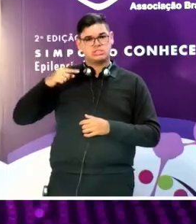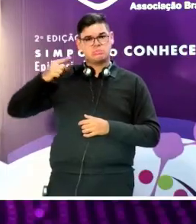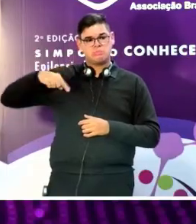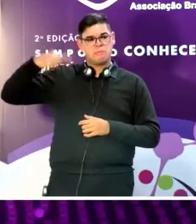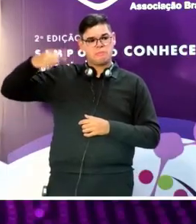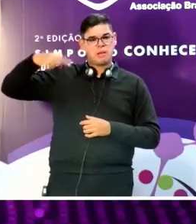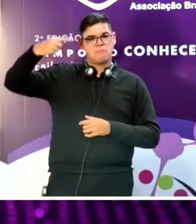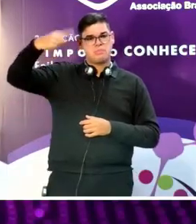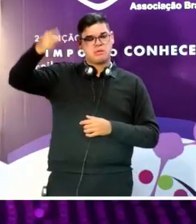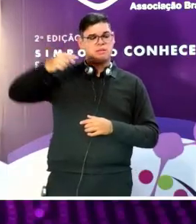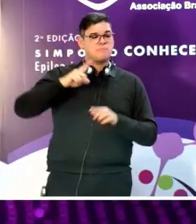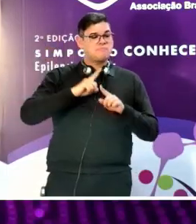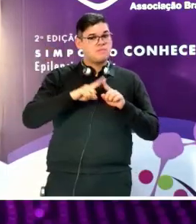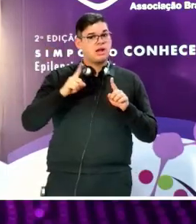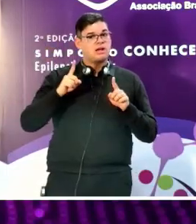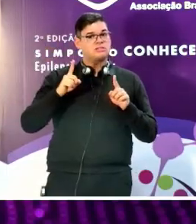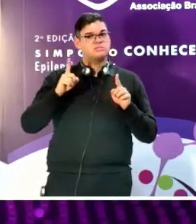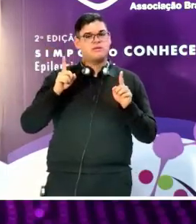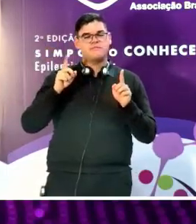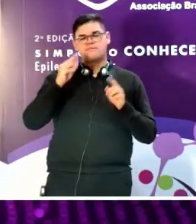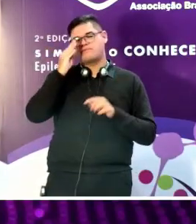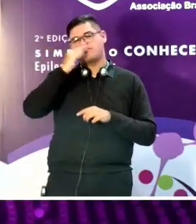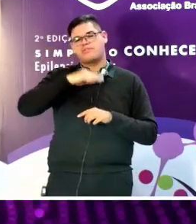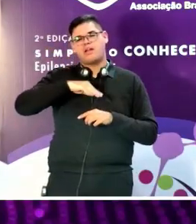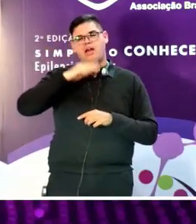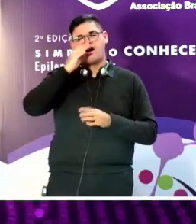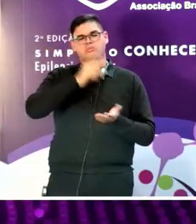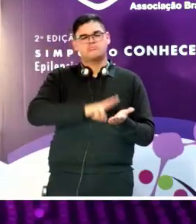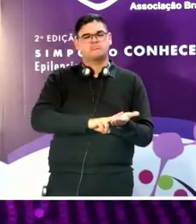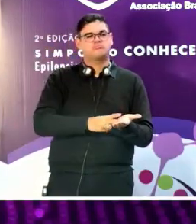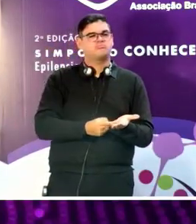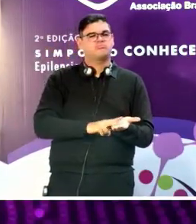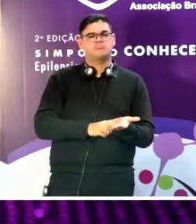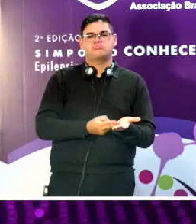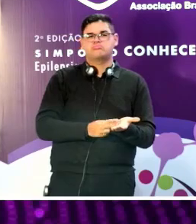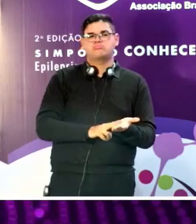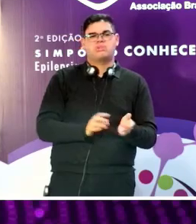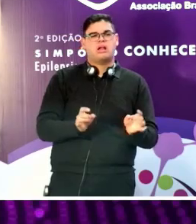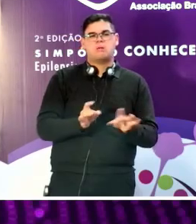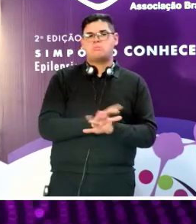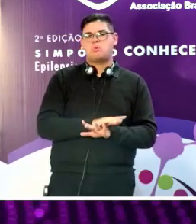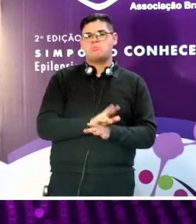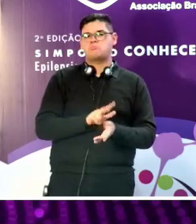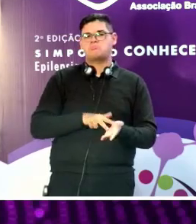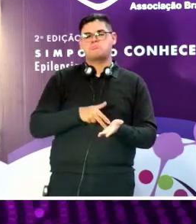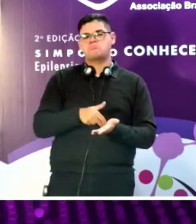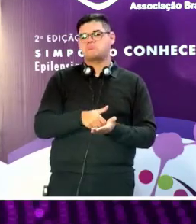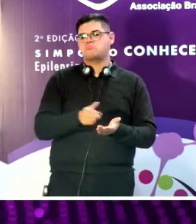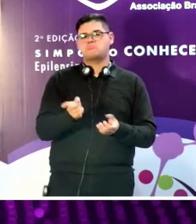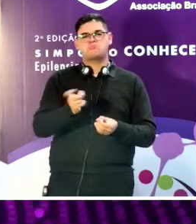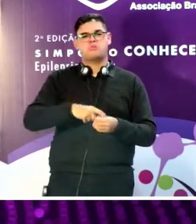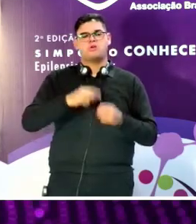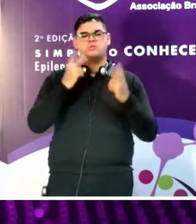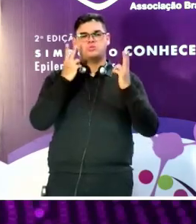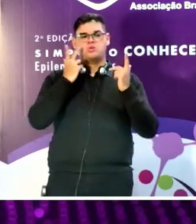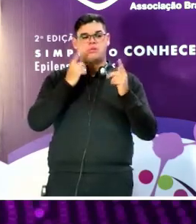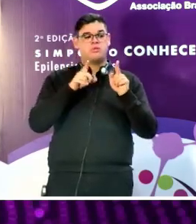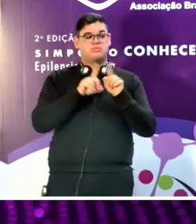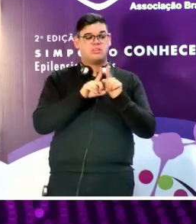elas têm sido menos intensas e o número de episódios no dia de crise